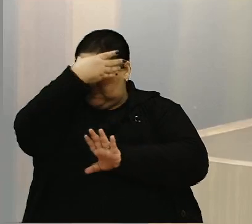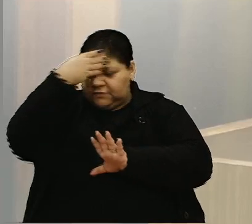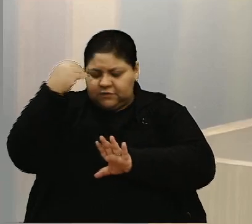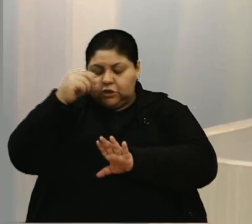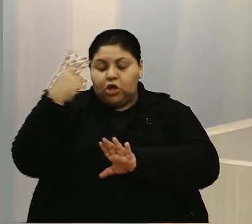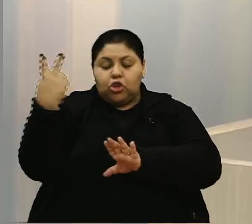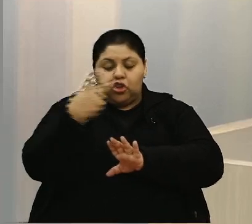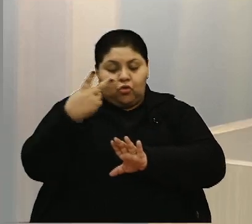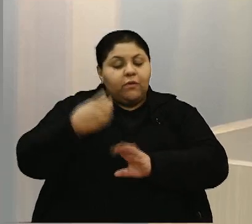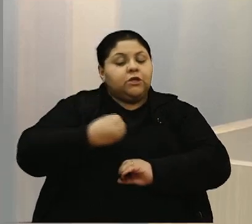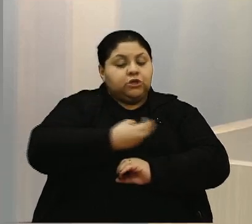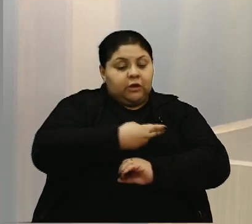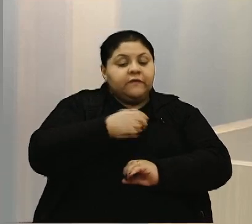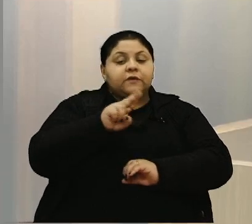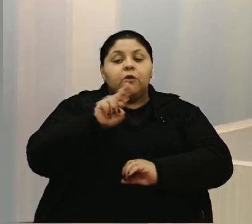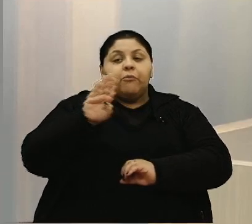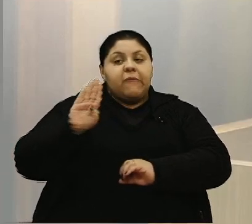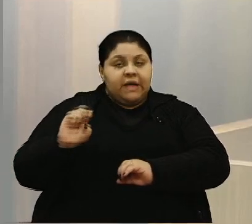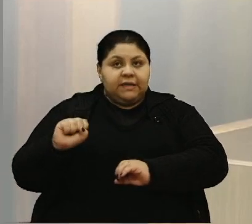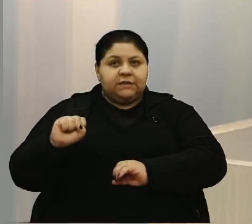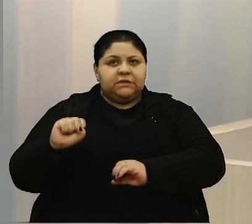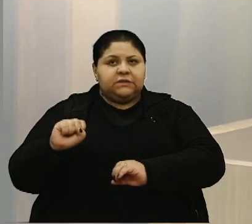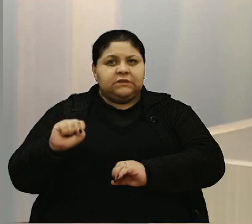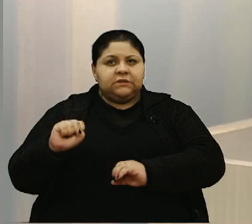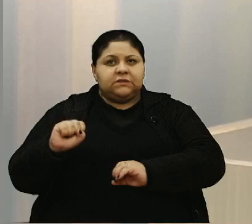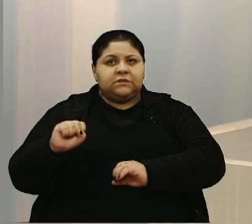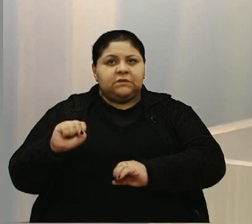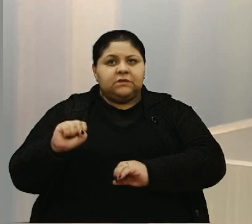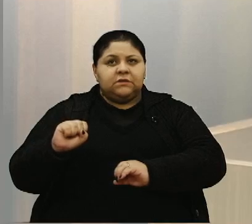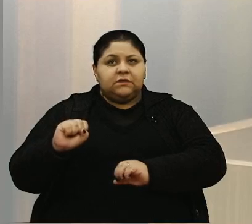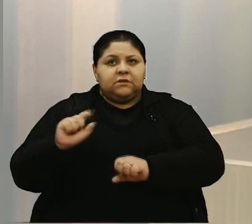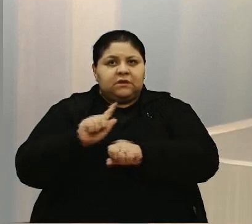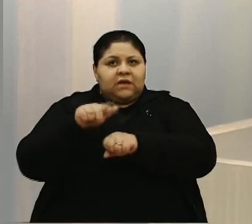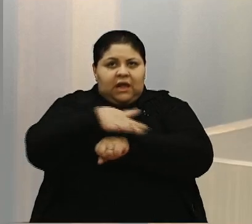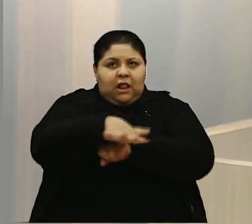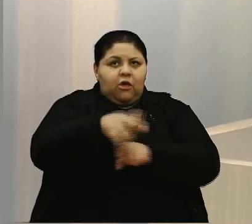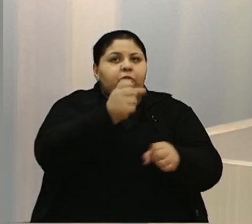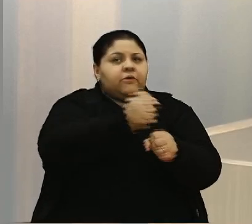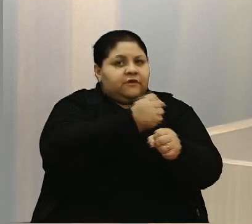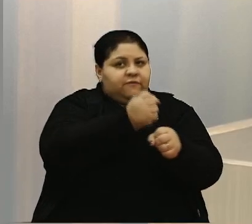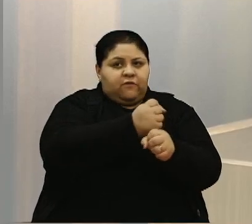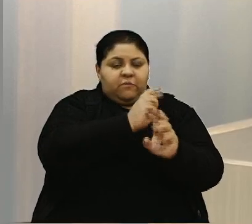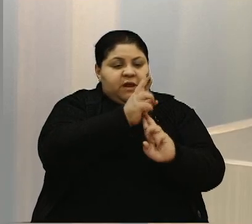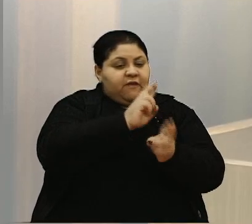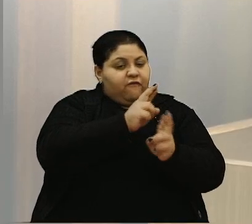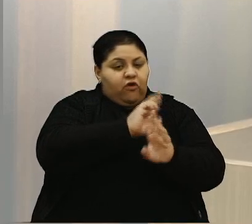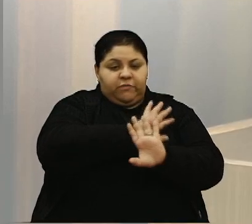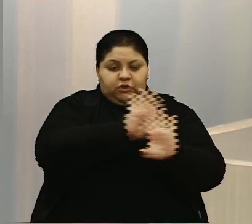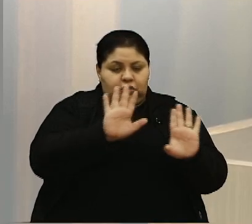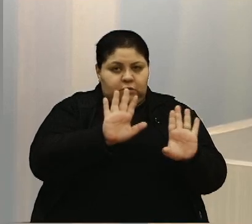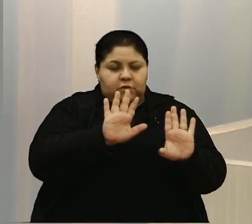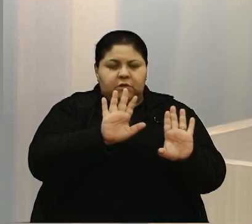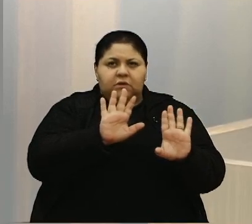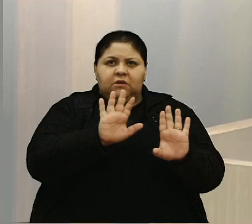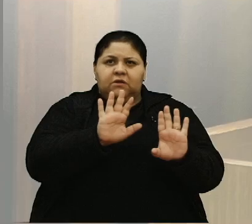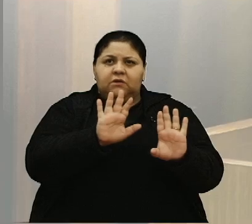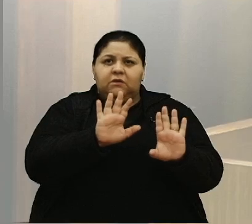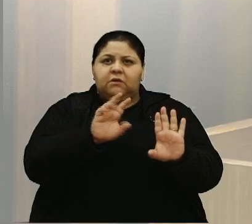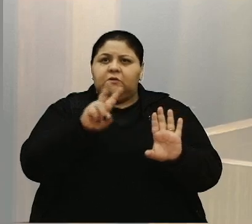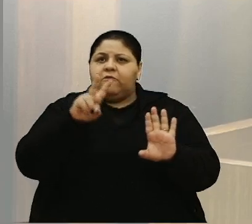2 novas UBSs. Não, Galópolis é reforma. Oi?